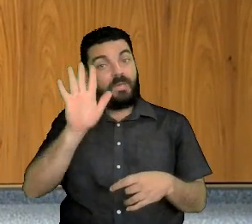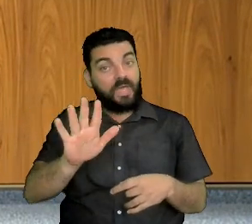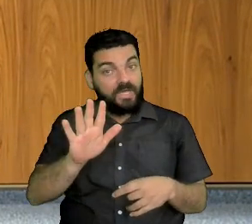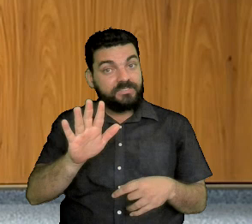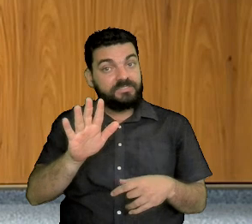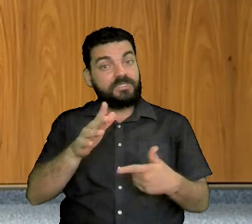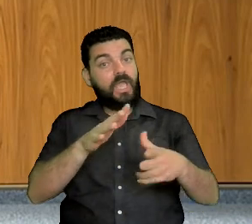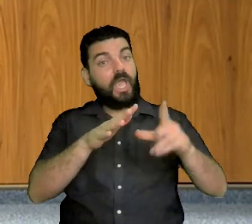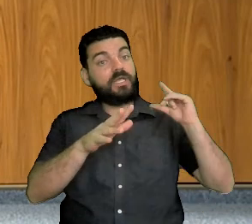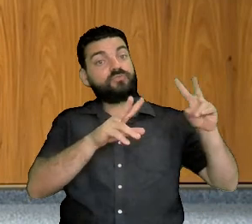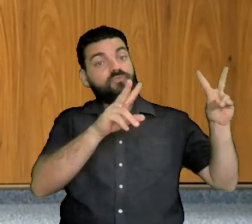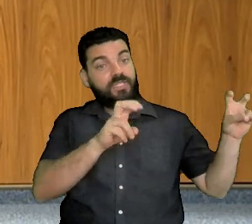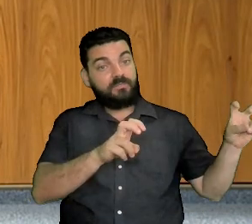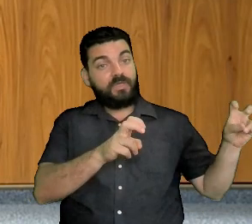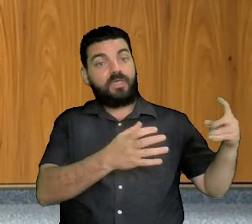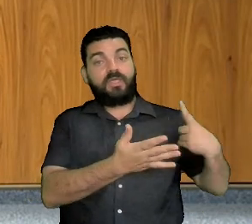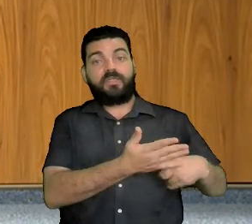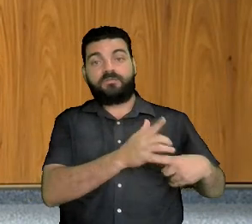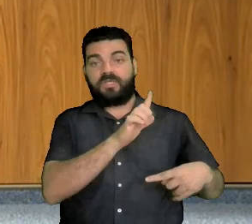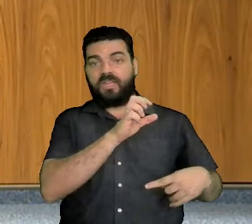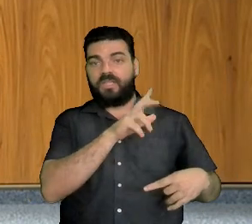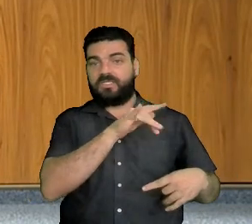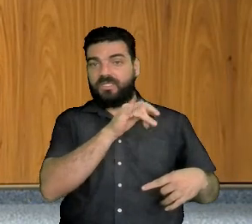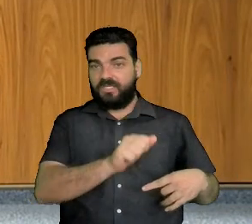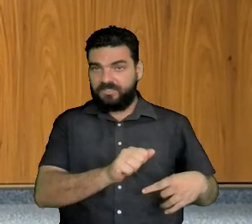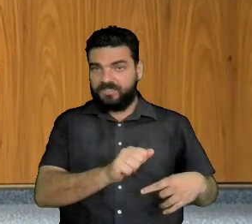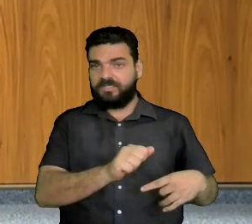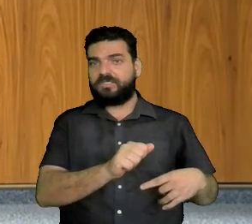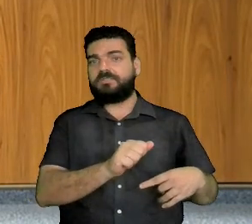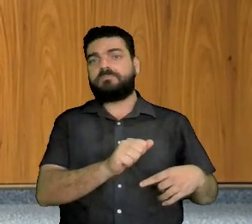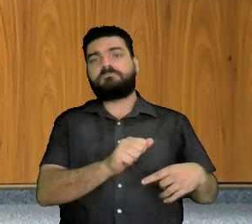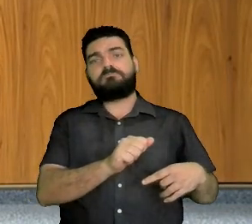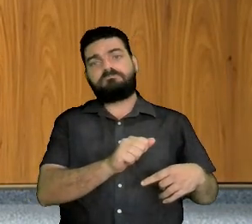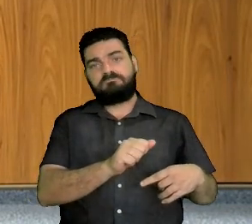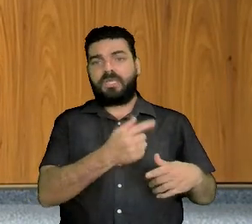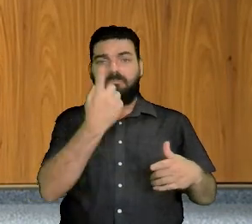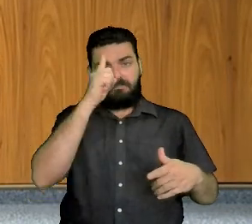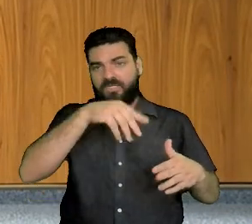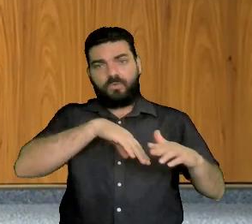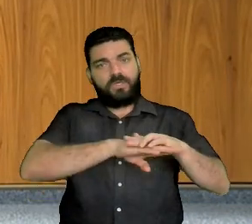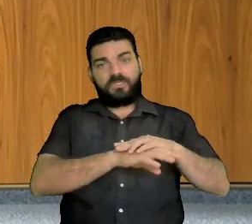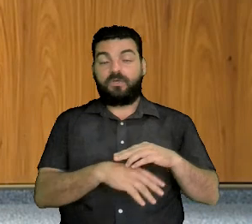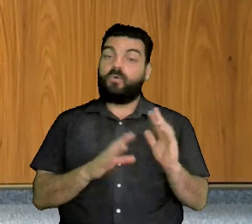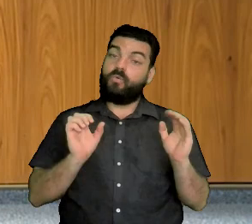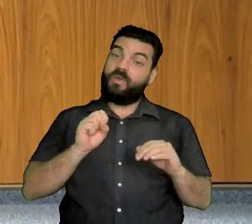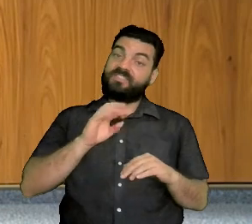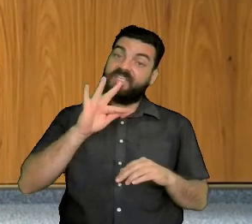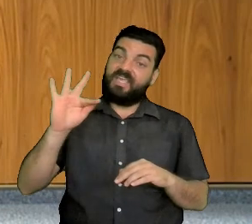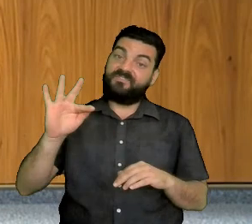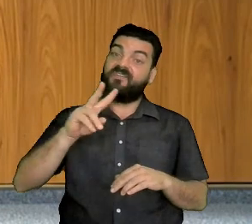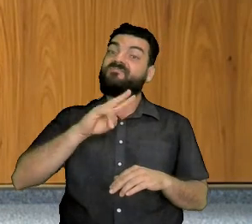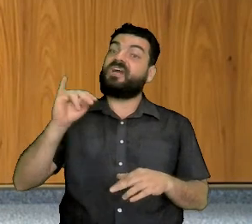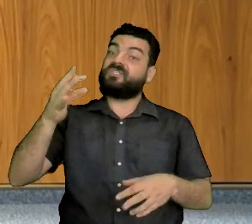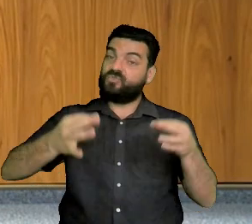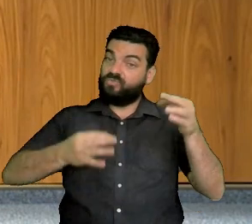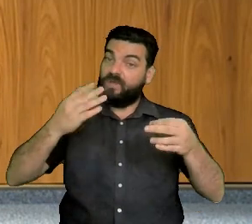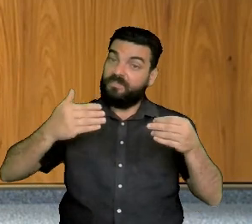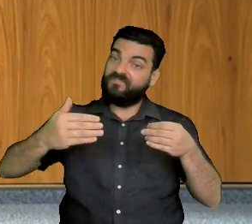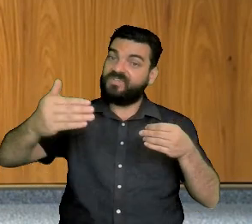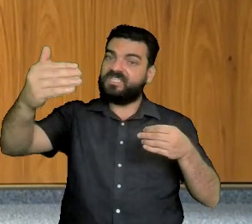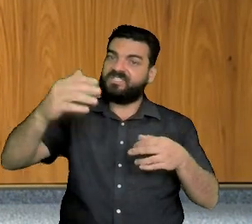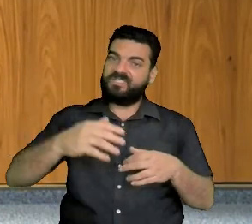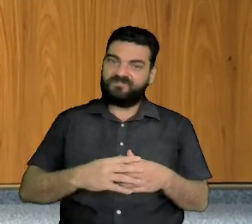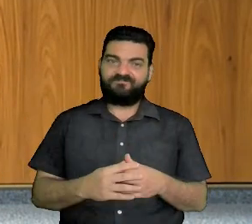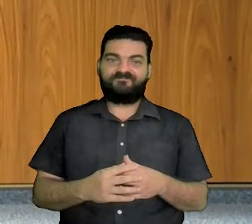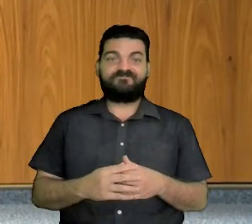sido tratada no acordo de leniência. É um assunto polêmico, o STF vai enfrentar esse assunto em